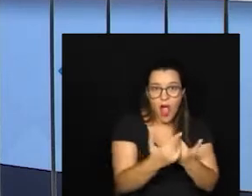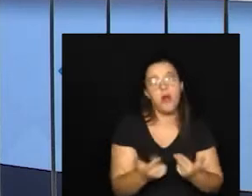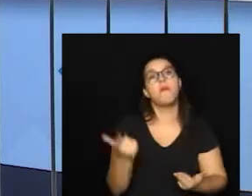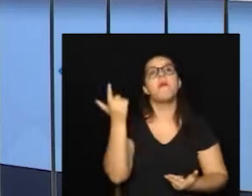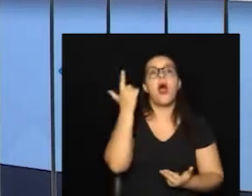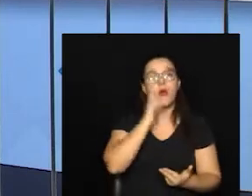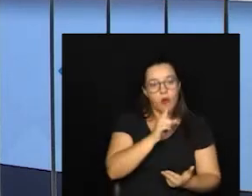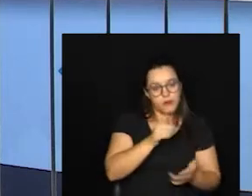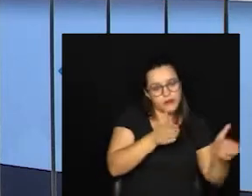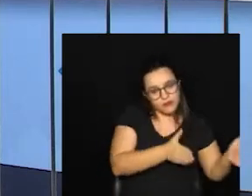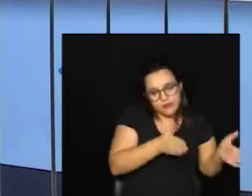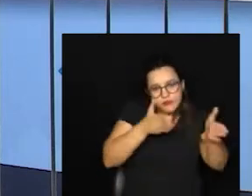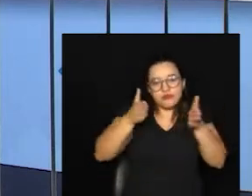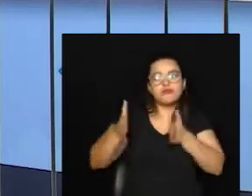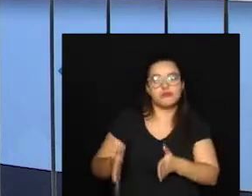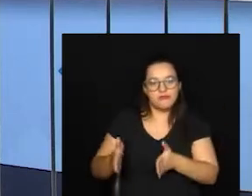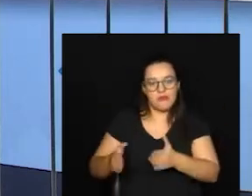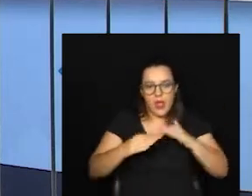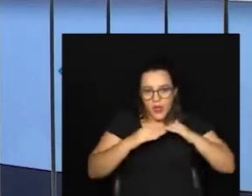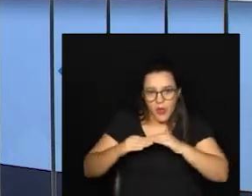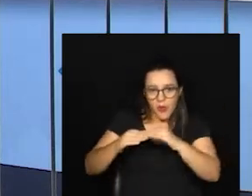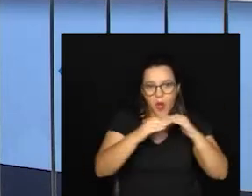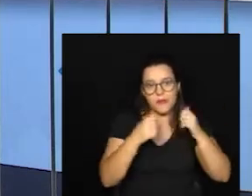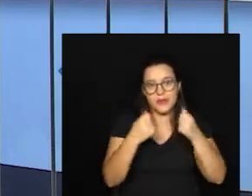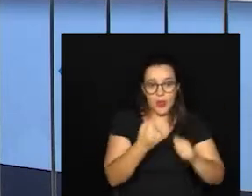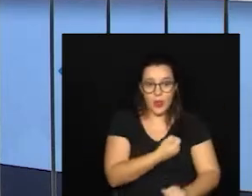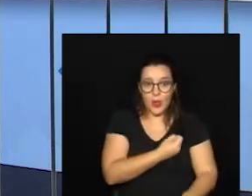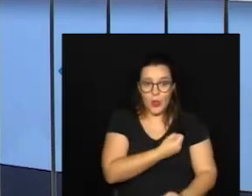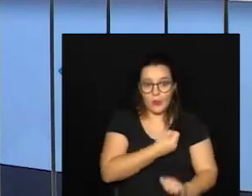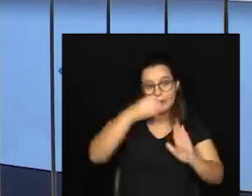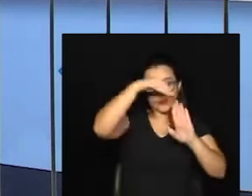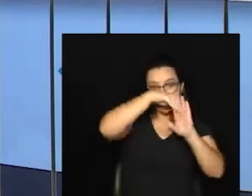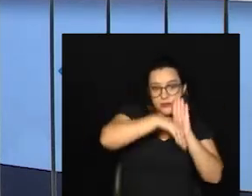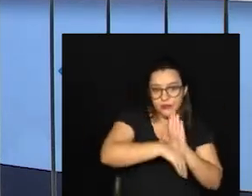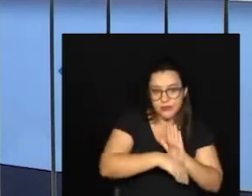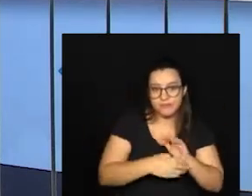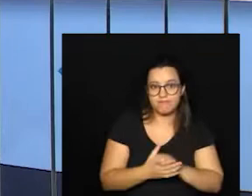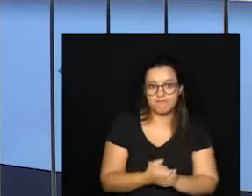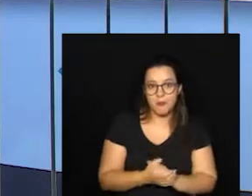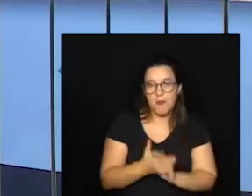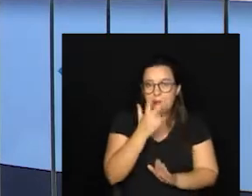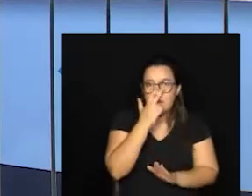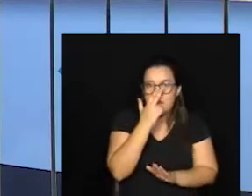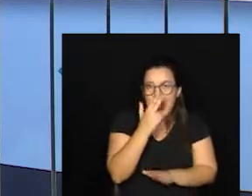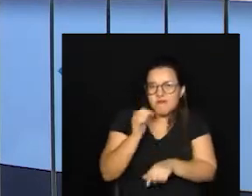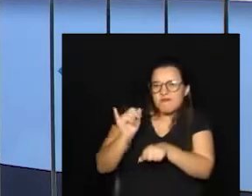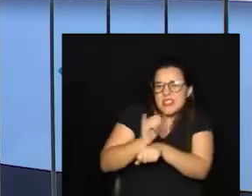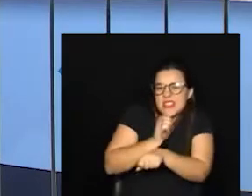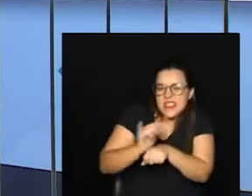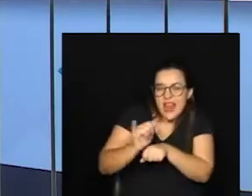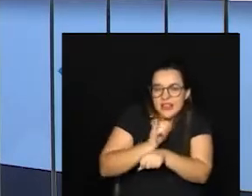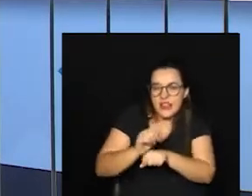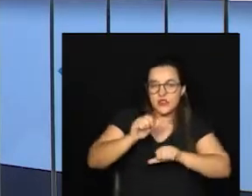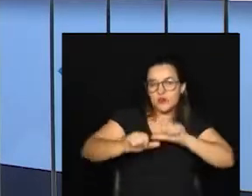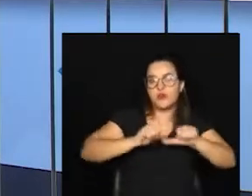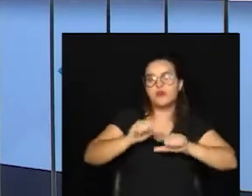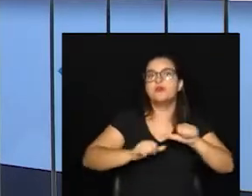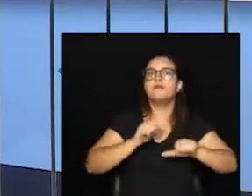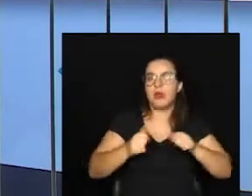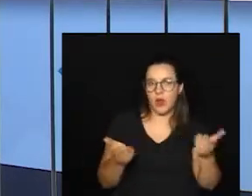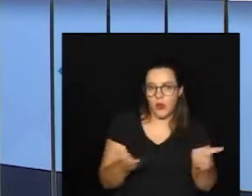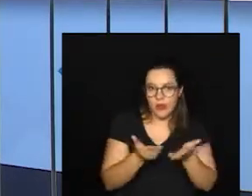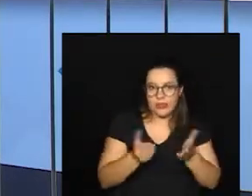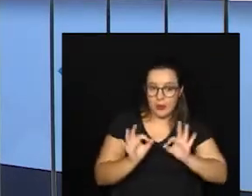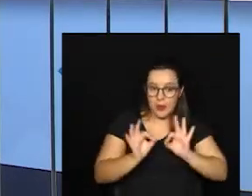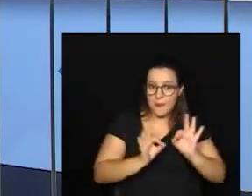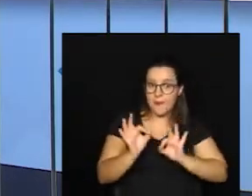então, avançar. Lembrando que, então, como o prefeito disse, há uma mudança de estratégia. Vai ficar tudo preparado, de